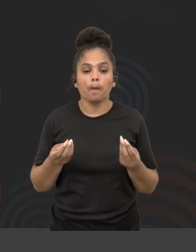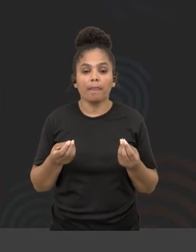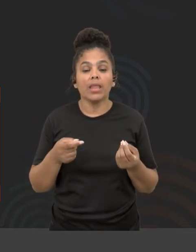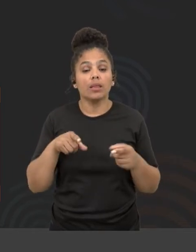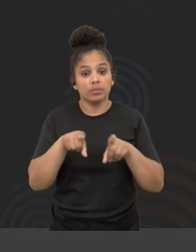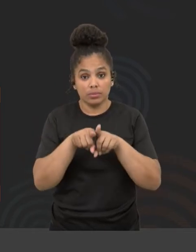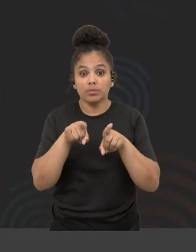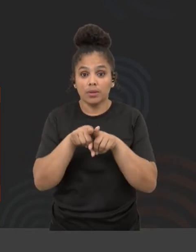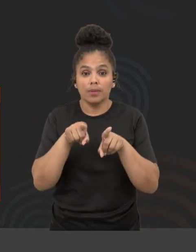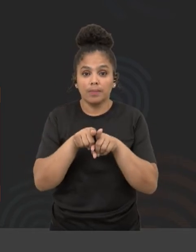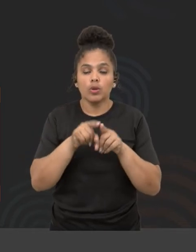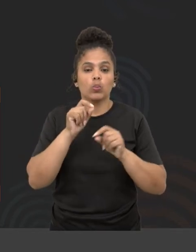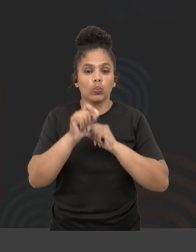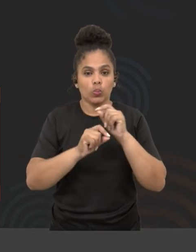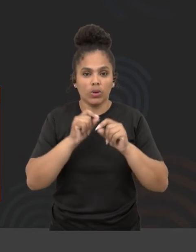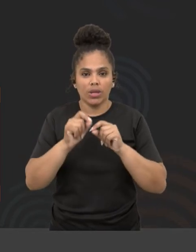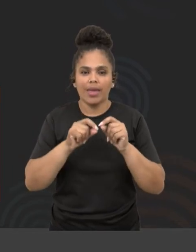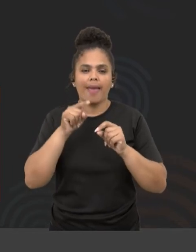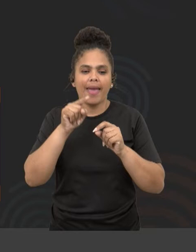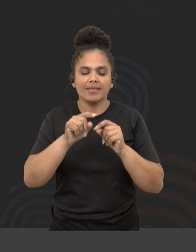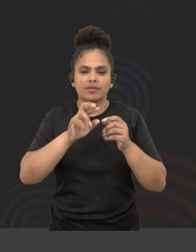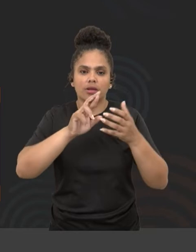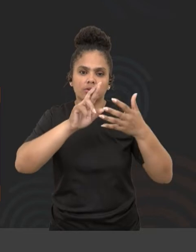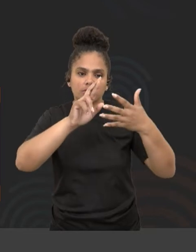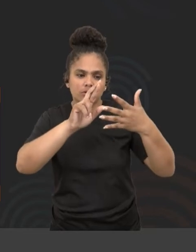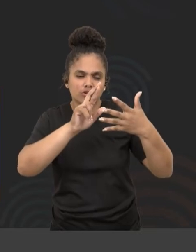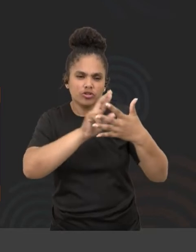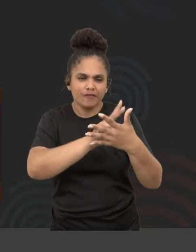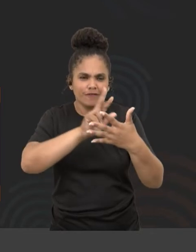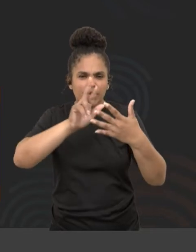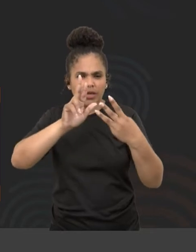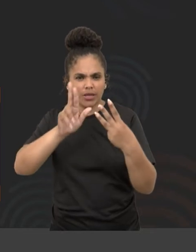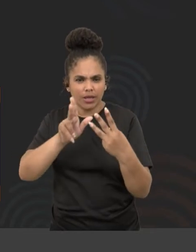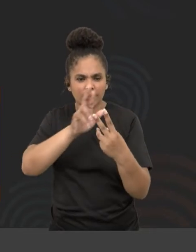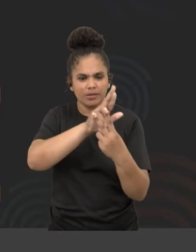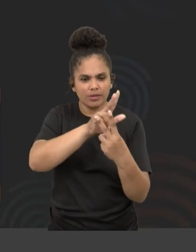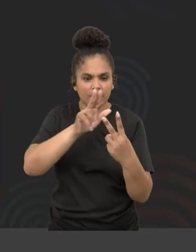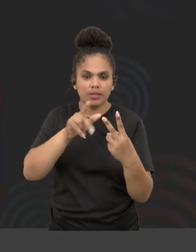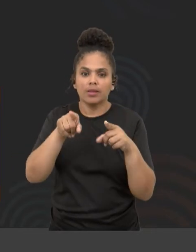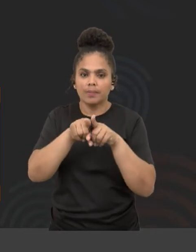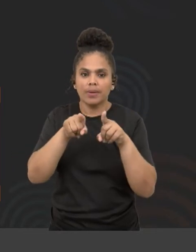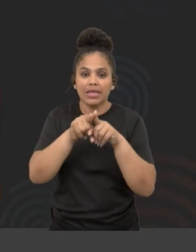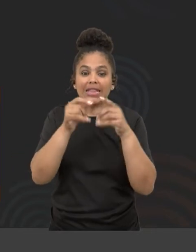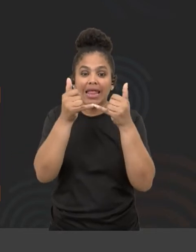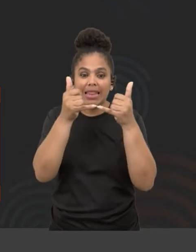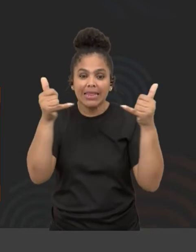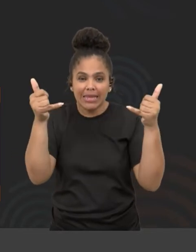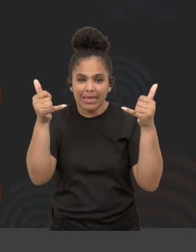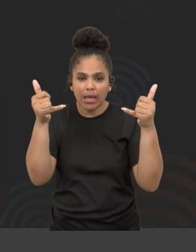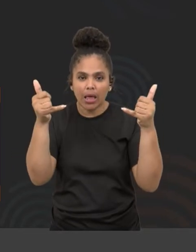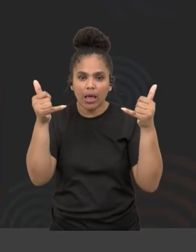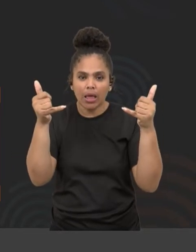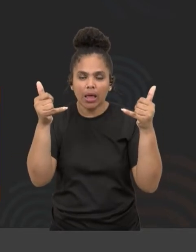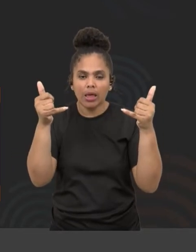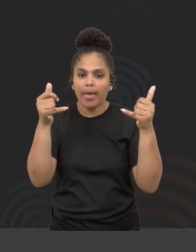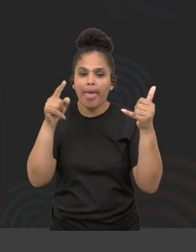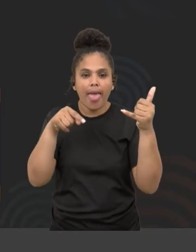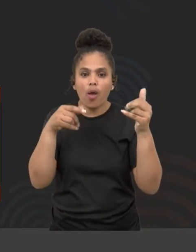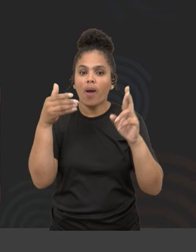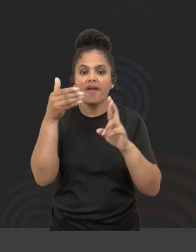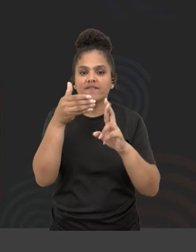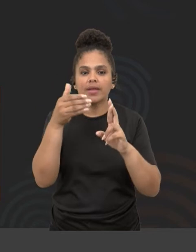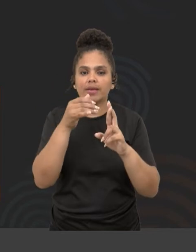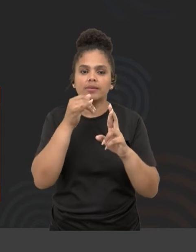traz também essa diferenciação de tamanhos das linhas, ela ajuda para que a gente tenha a referência de qual que